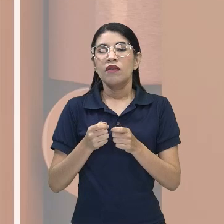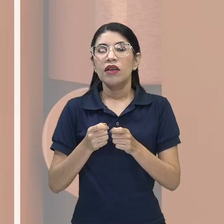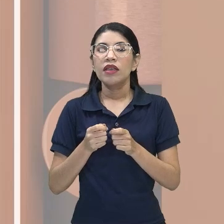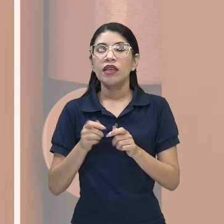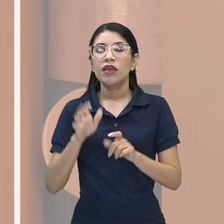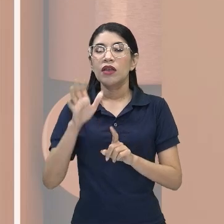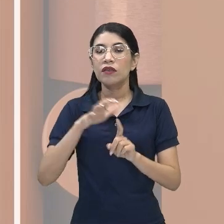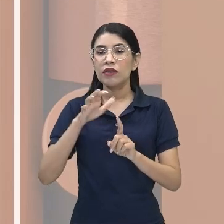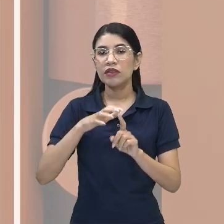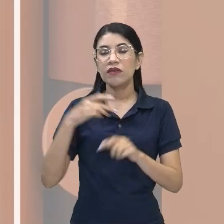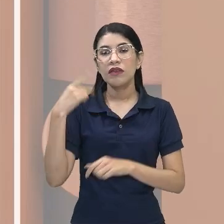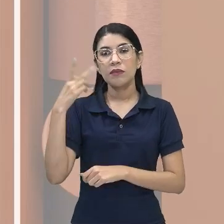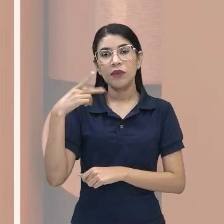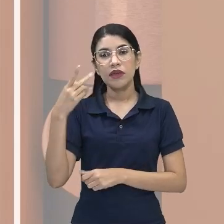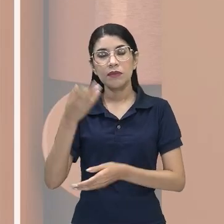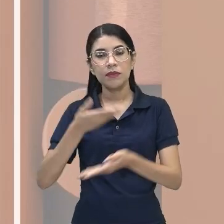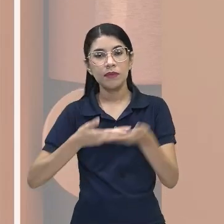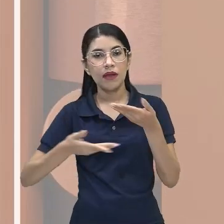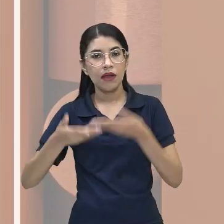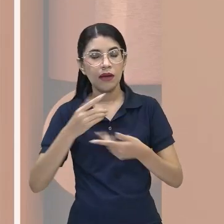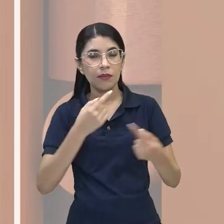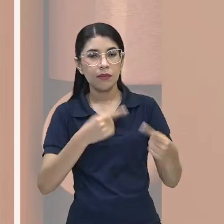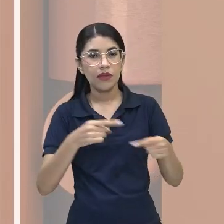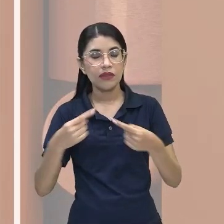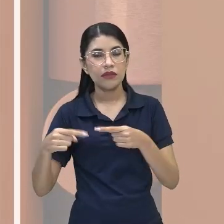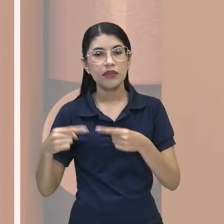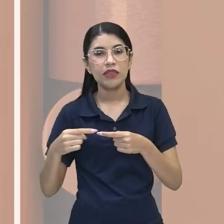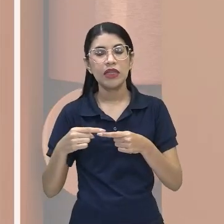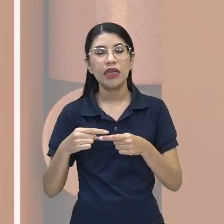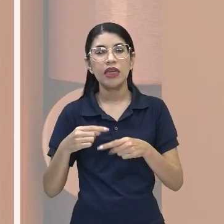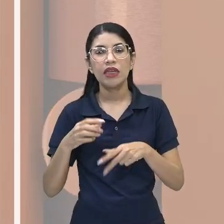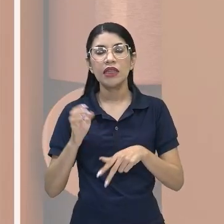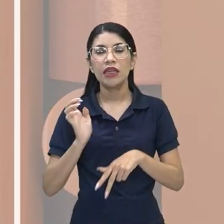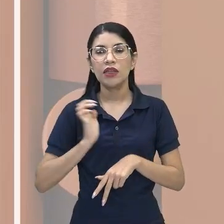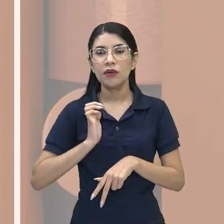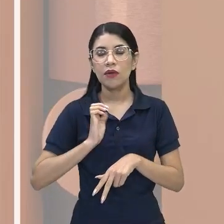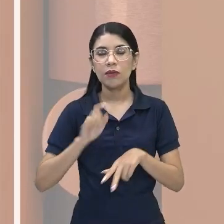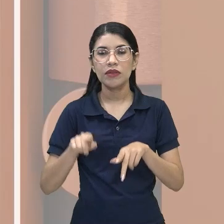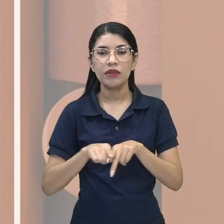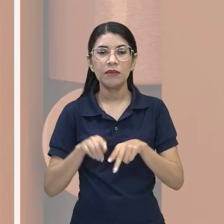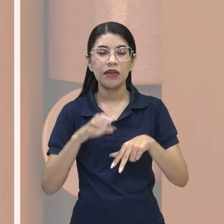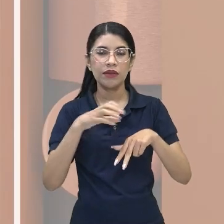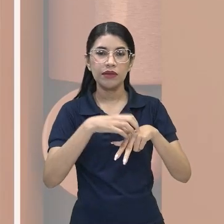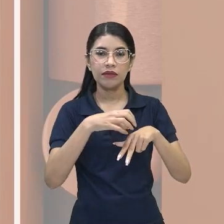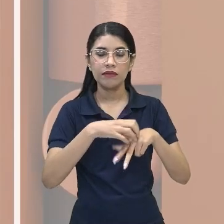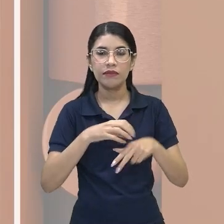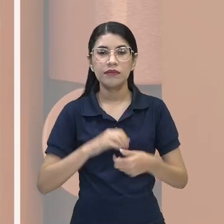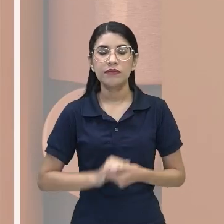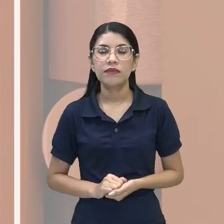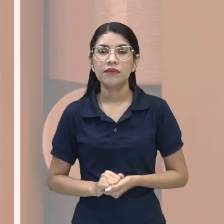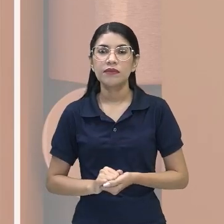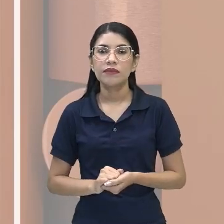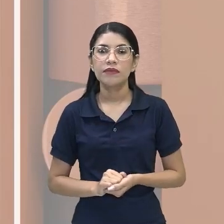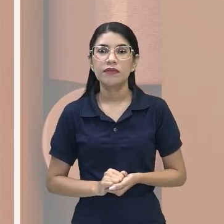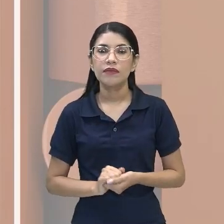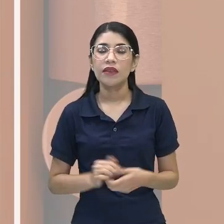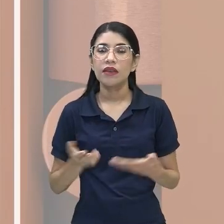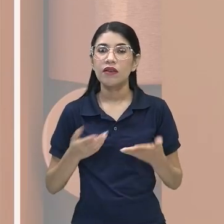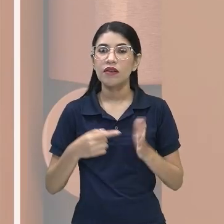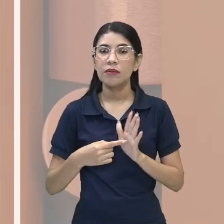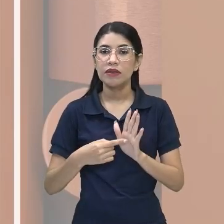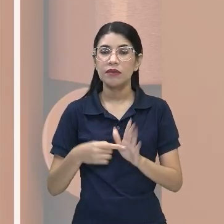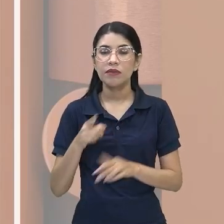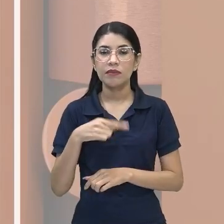política, mediando conflito entre nobres, entre reis e entre senhores feudais. Vou trazer para vocês um